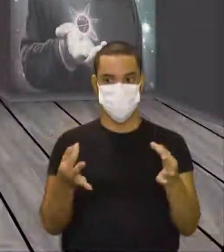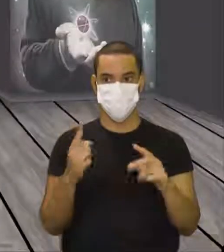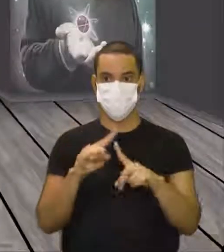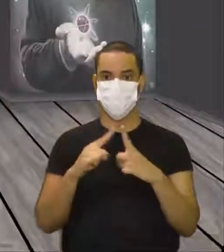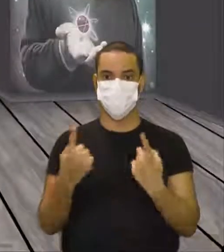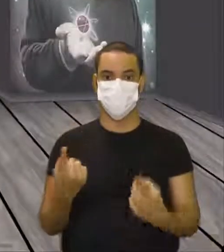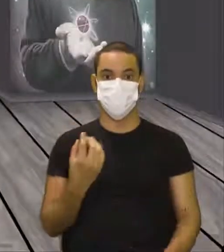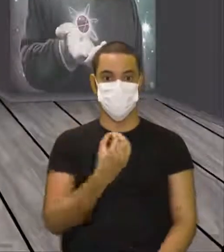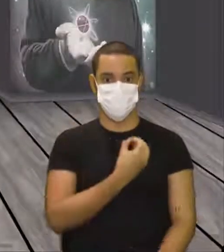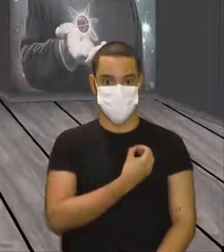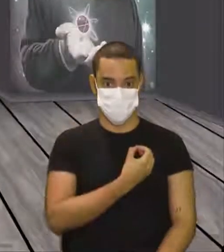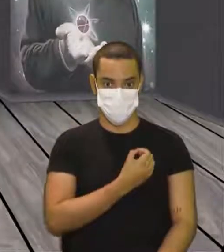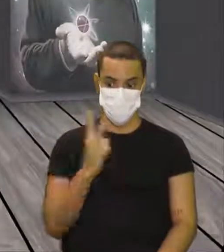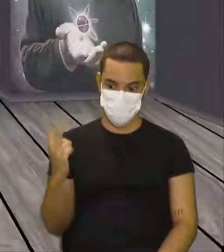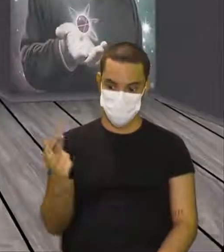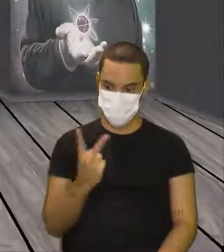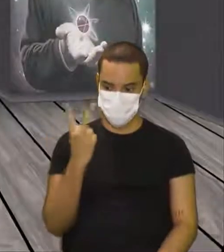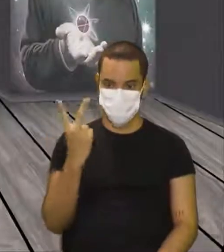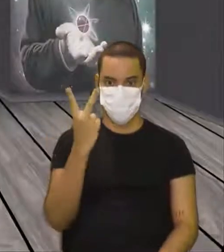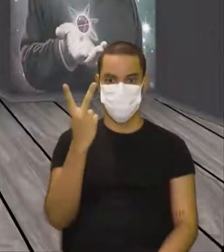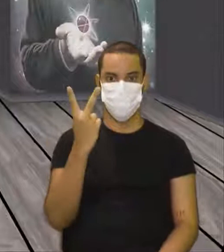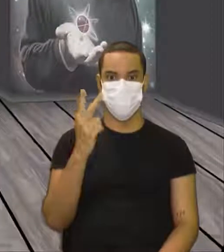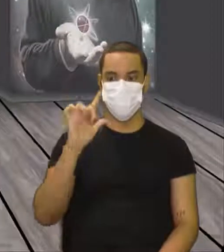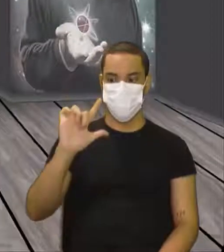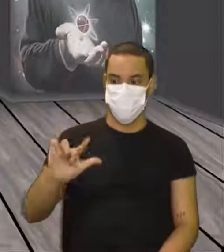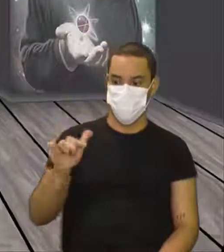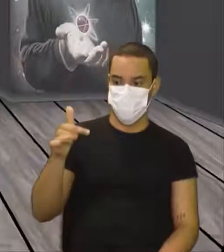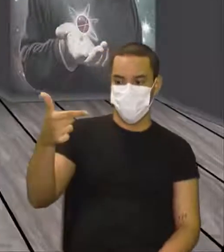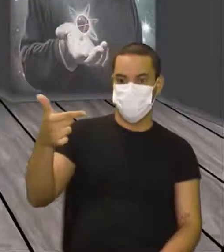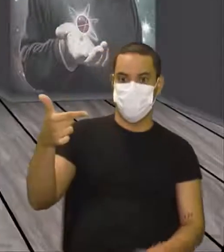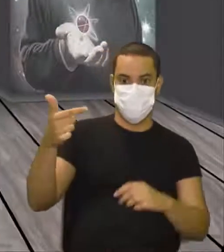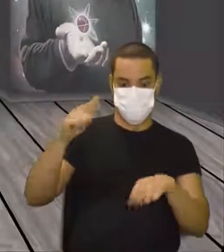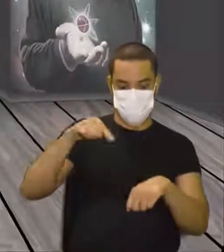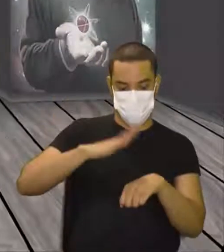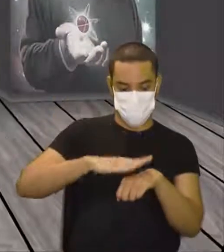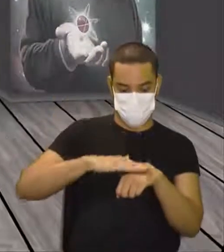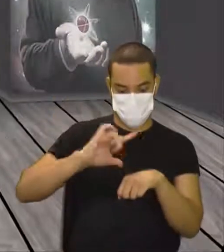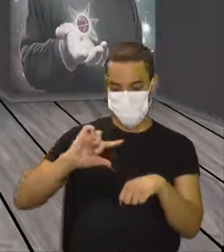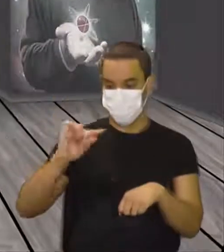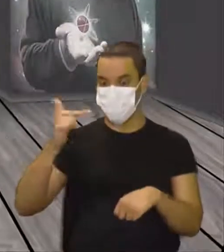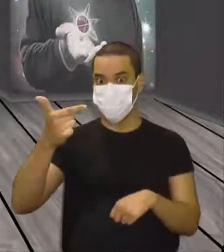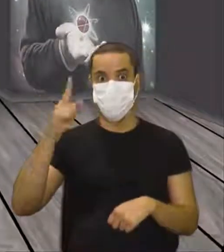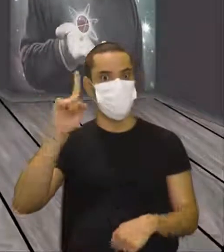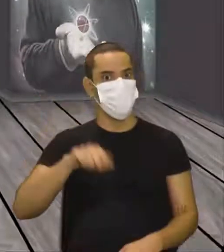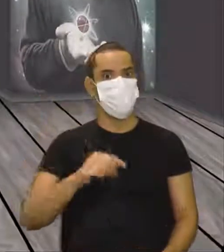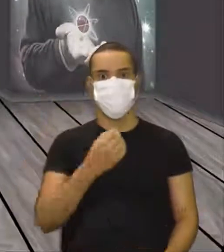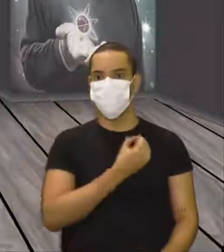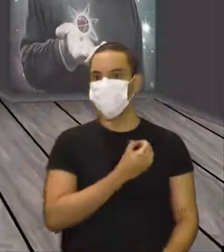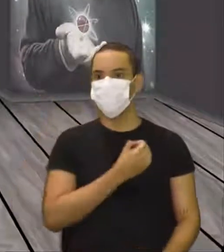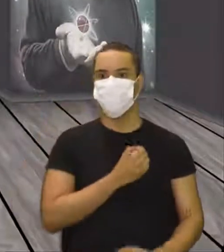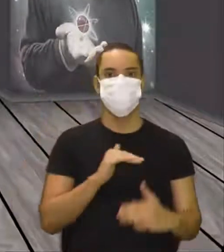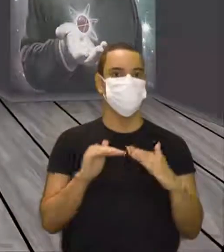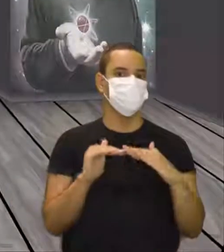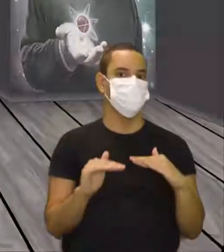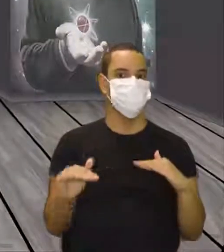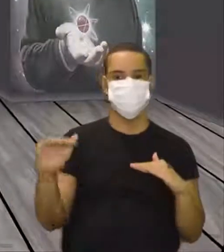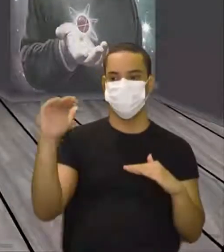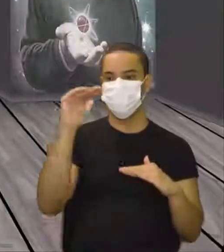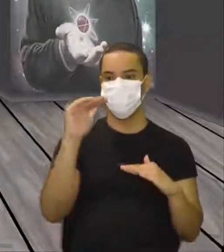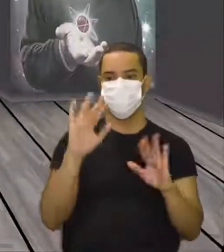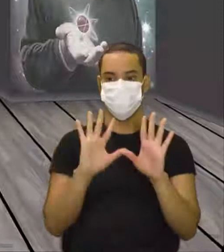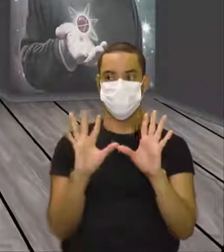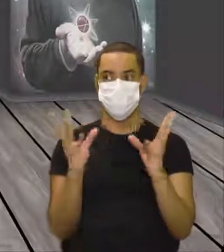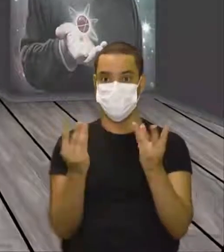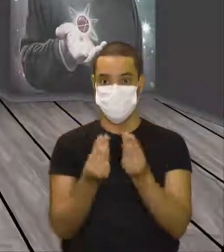da velocidade da luz elevada ao quadrado, que é ele por ele mesmo, já é um valor absurdamente alto. Até uma